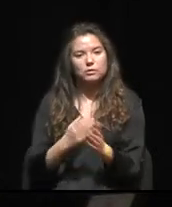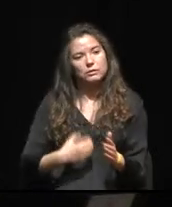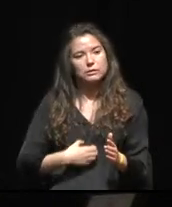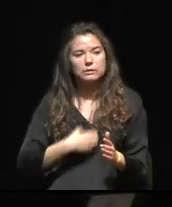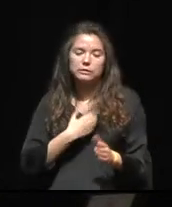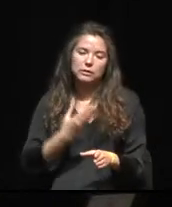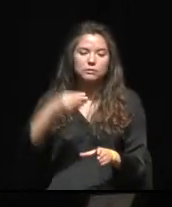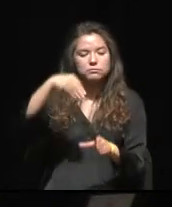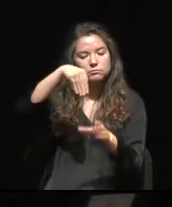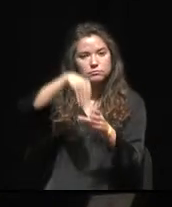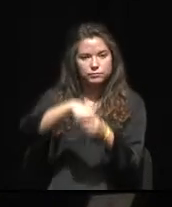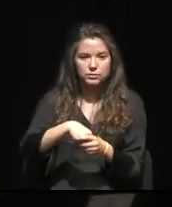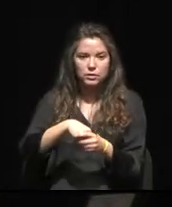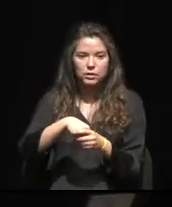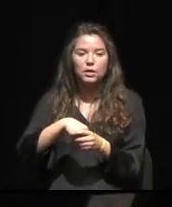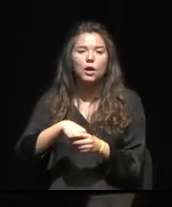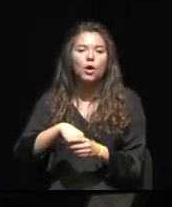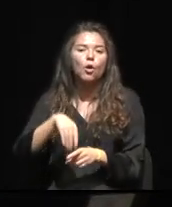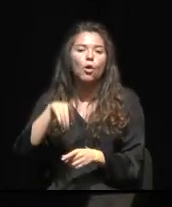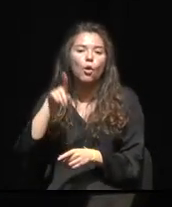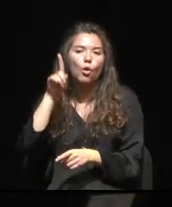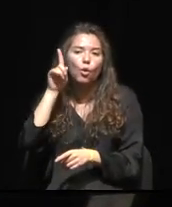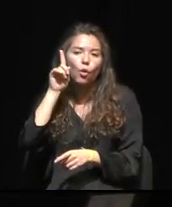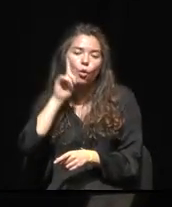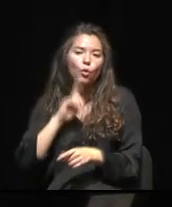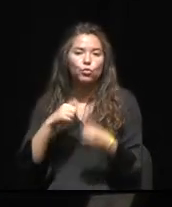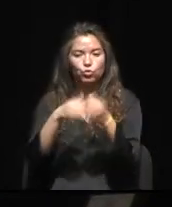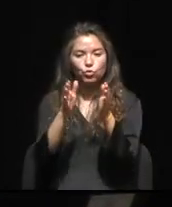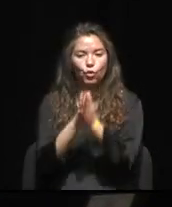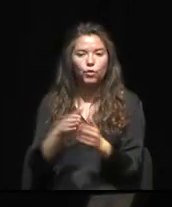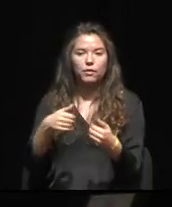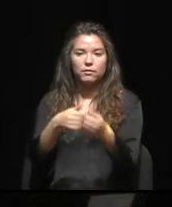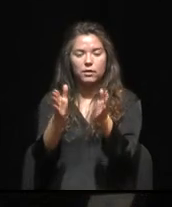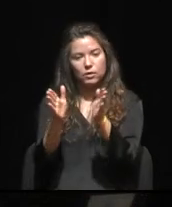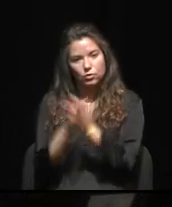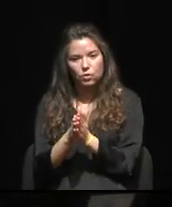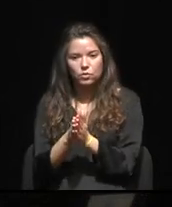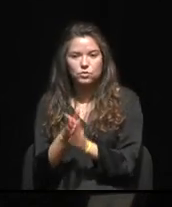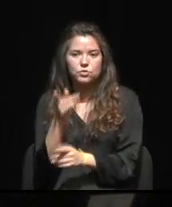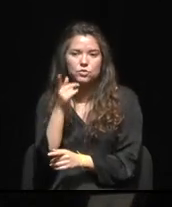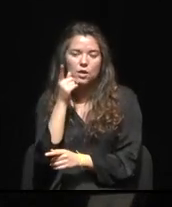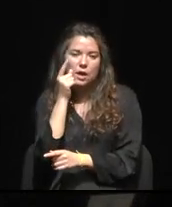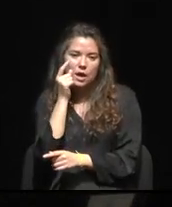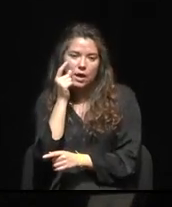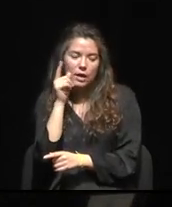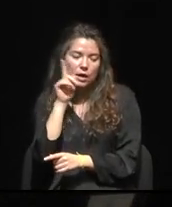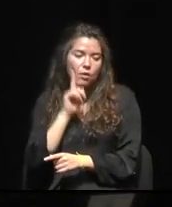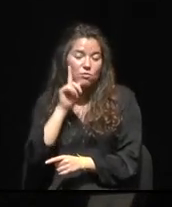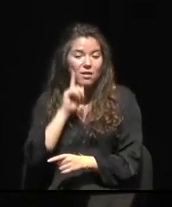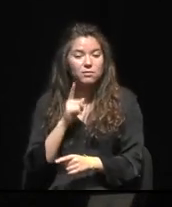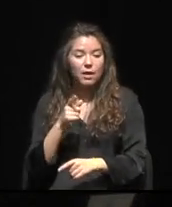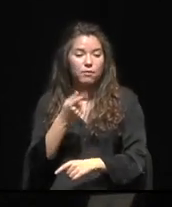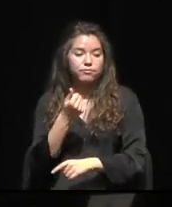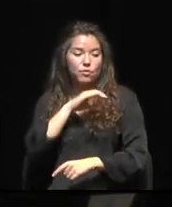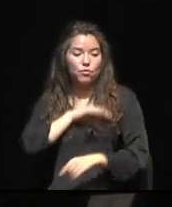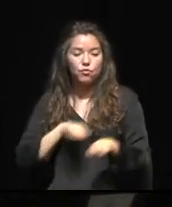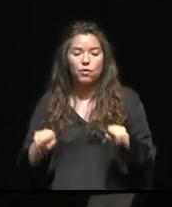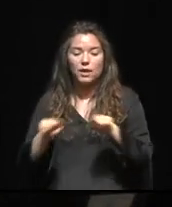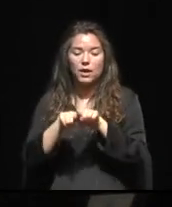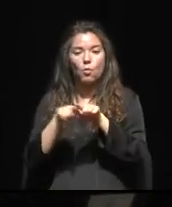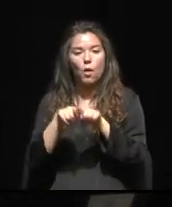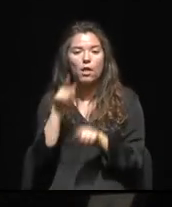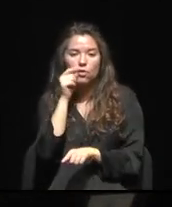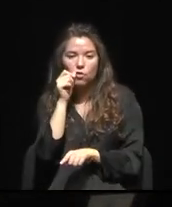mais incluída não é com todas e todos que uma mulher tem salários equiparados aos dos homens quando